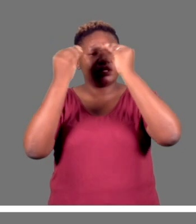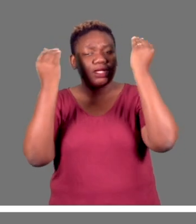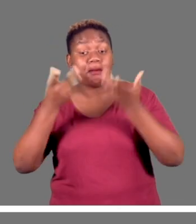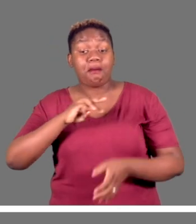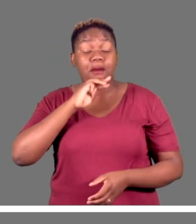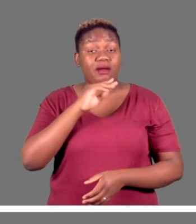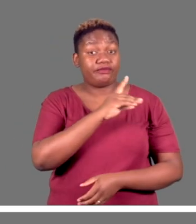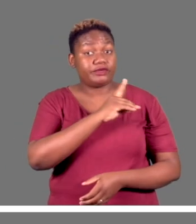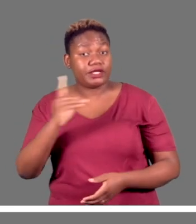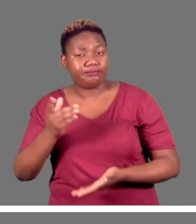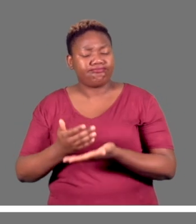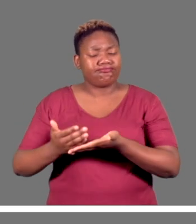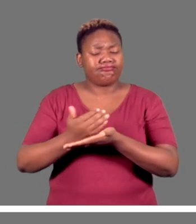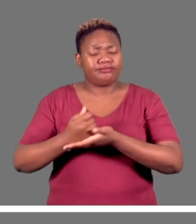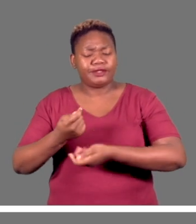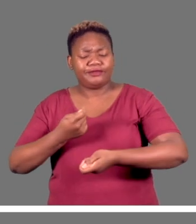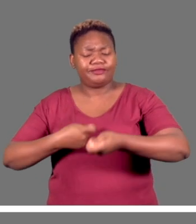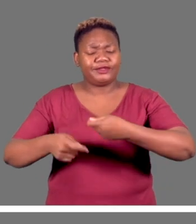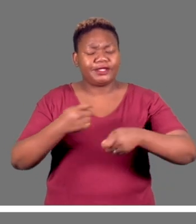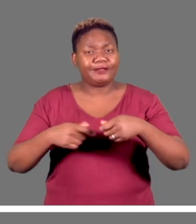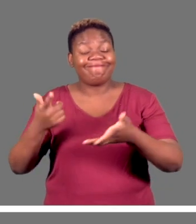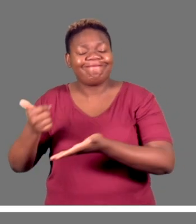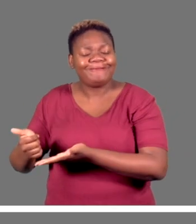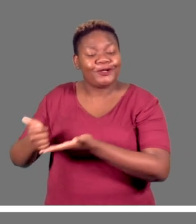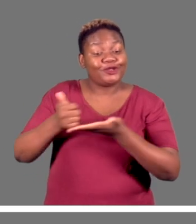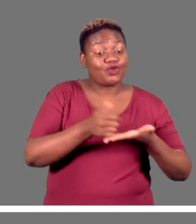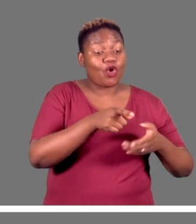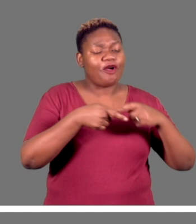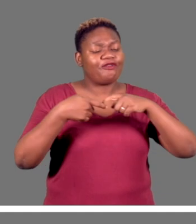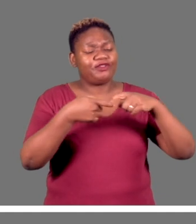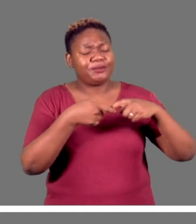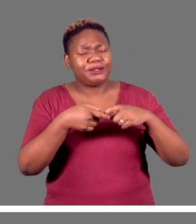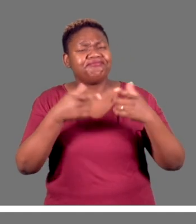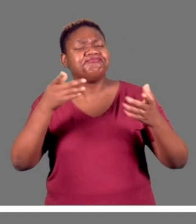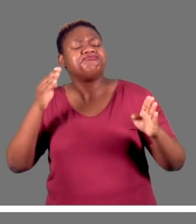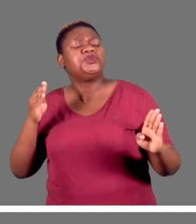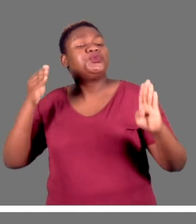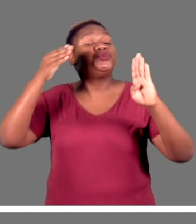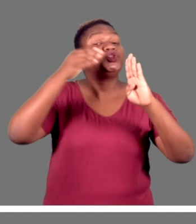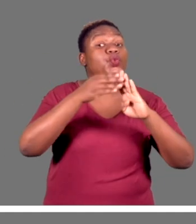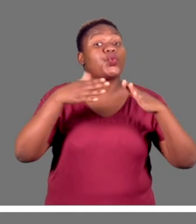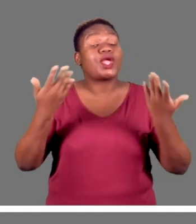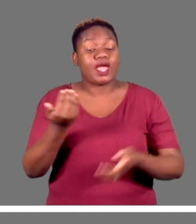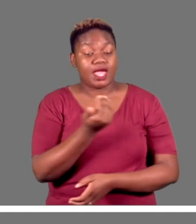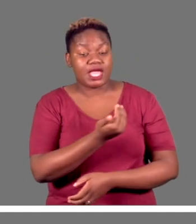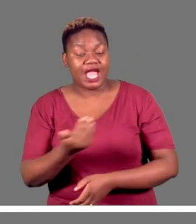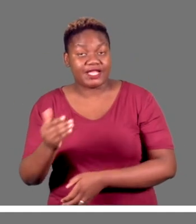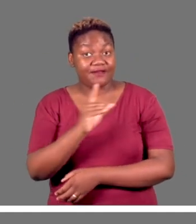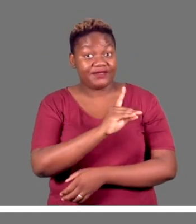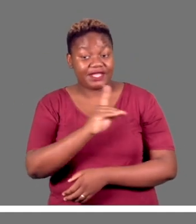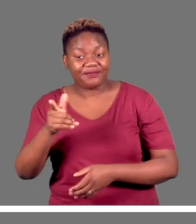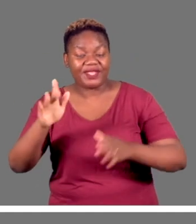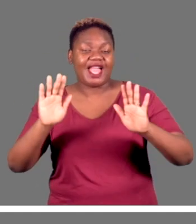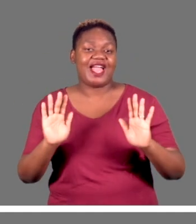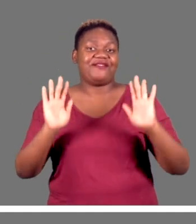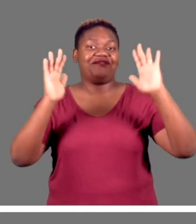Os organizadores da formação esperam ver melhoradas as condições de vida de crianças com deficiências